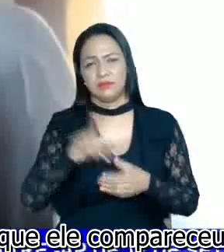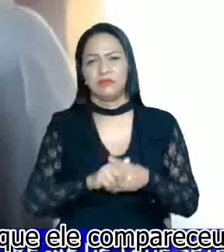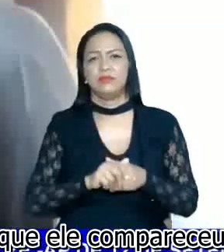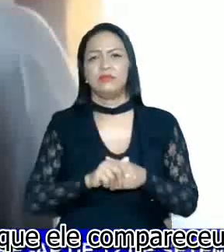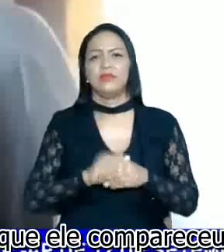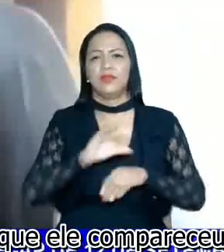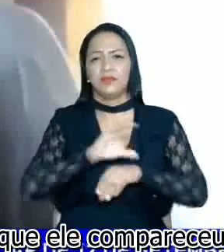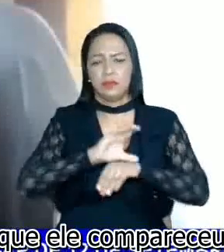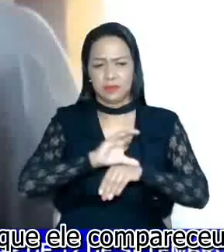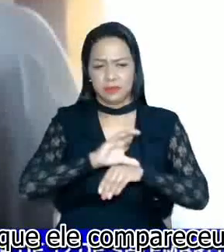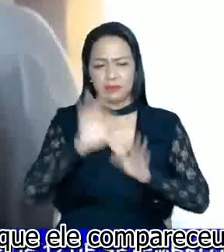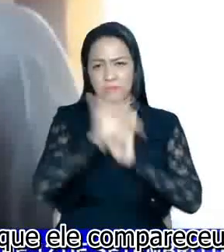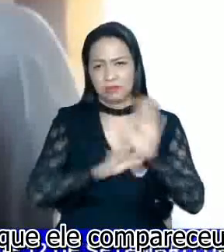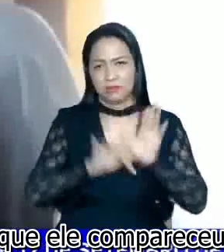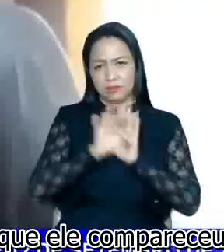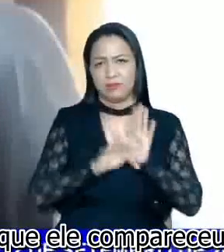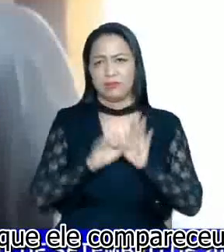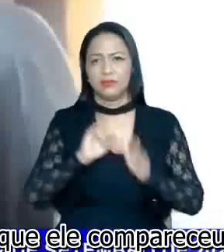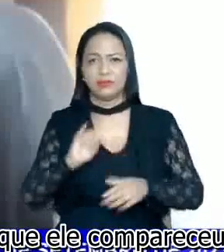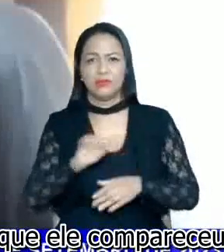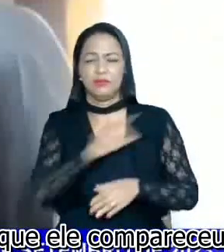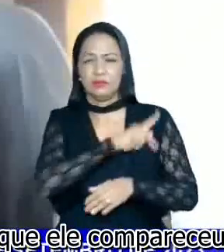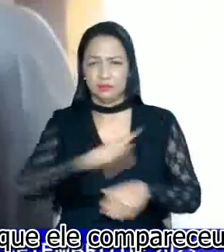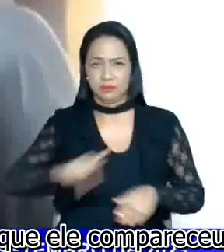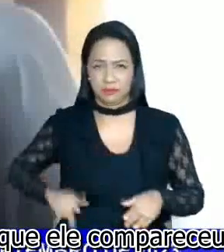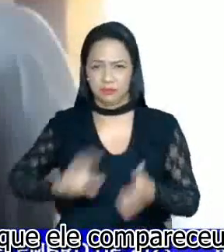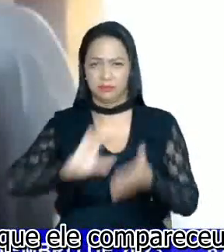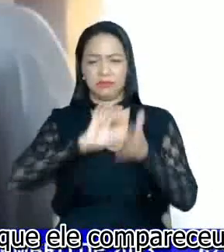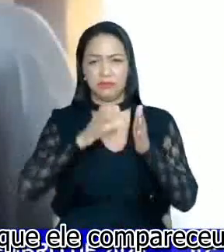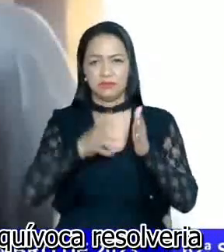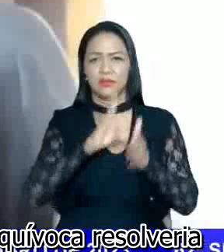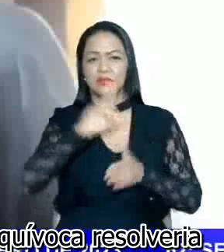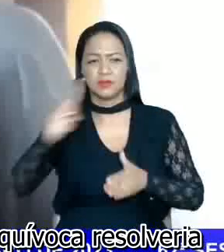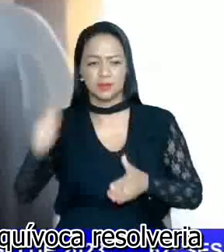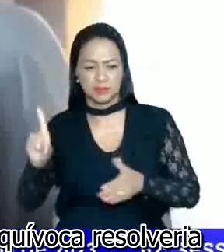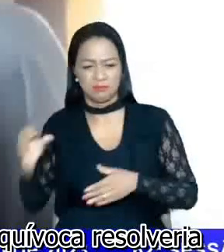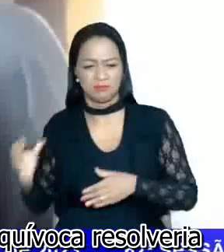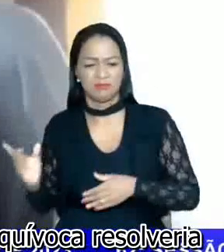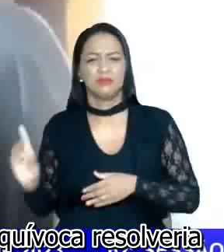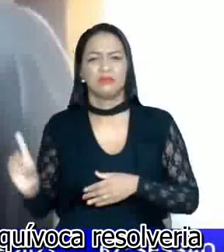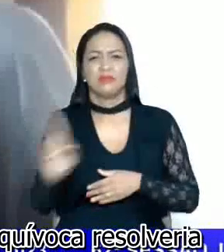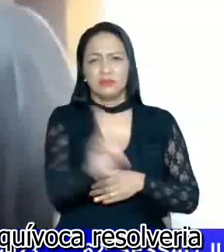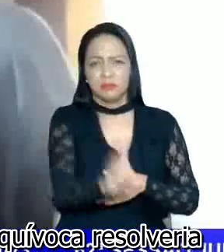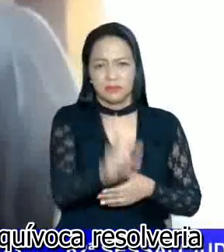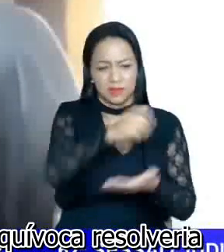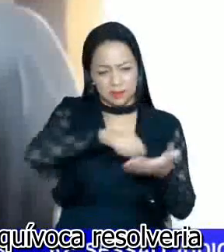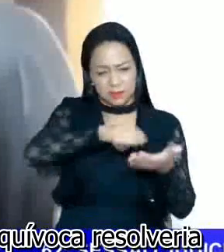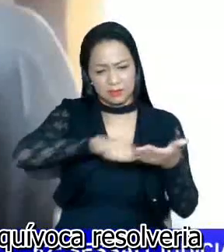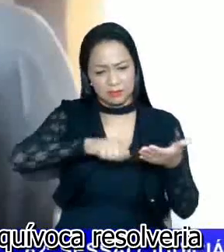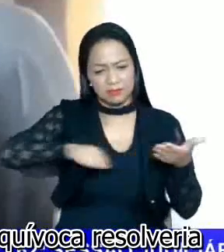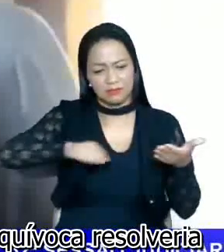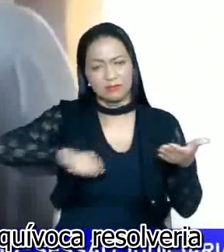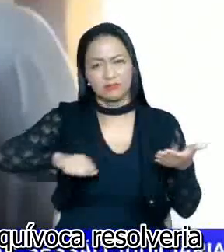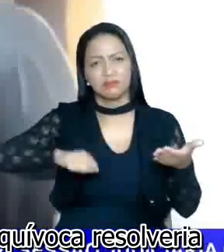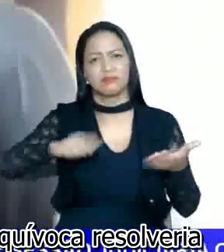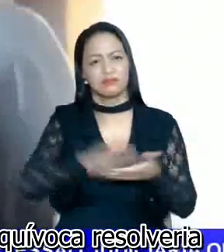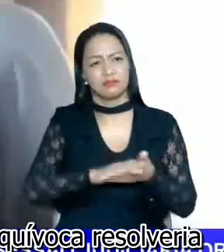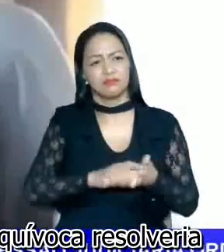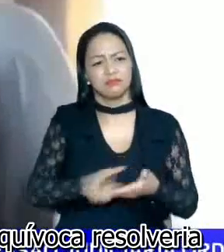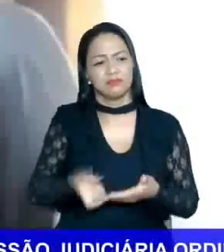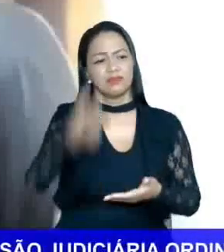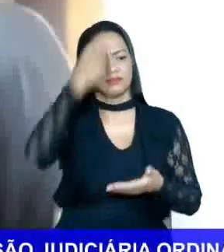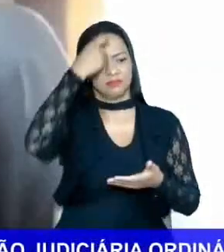essa falta de cooperação, se o presidente do partido, no dia que ele compareceu, ele tivesse assinado, bastante para assinar, tomando ciência